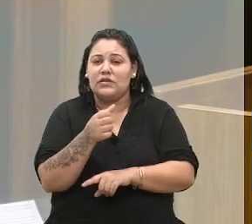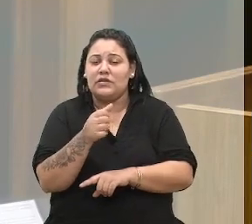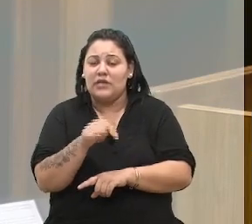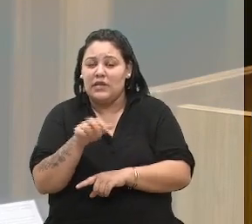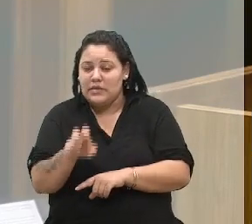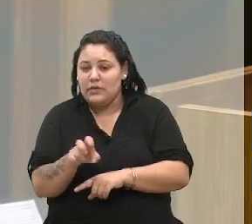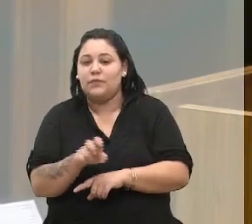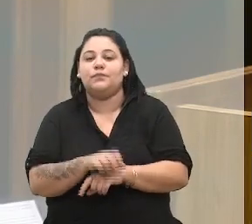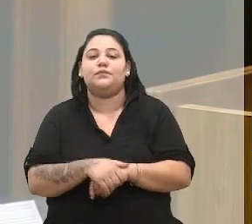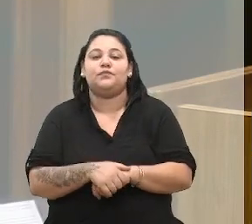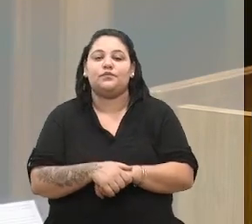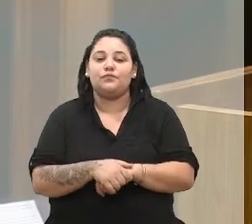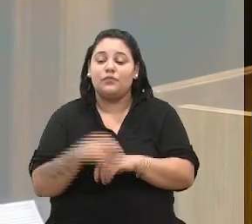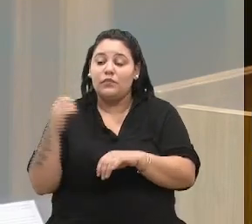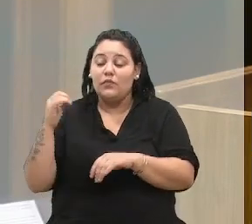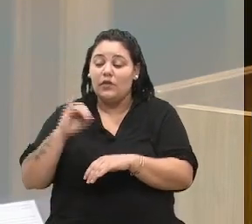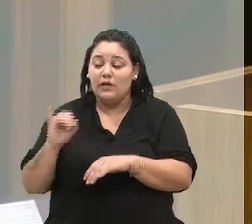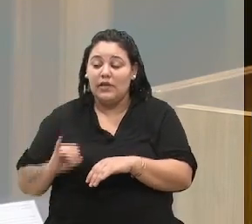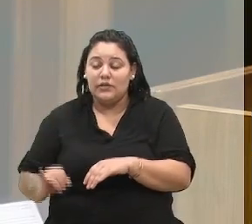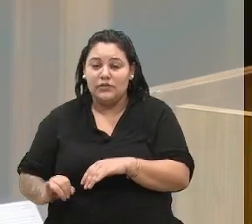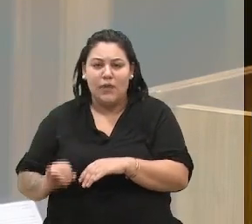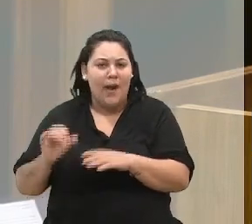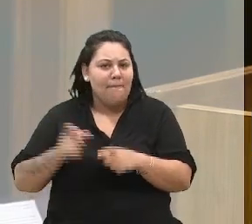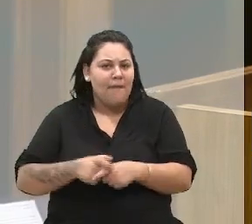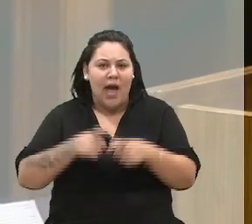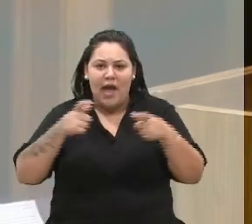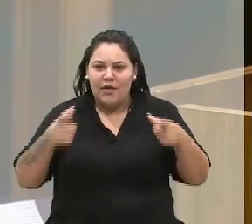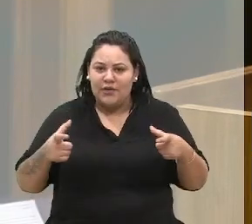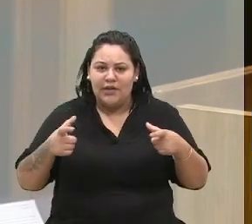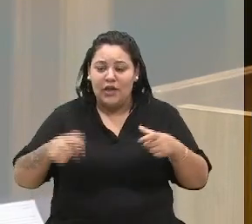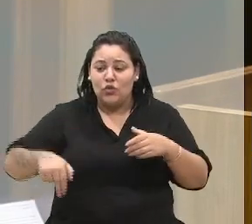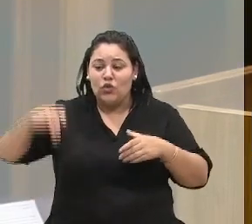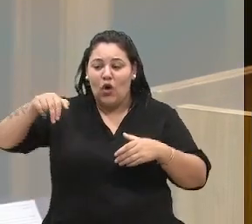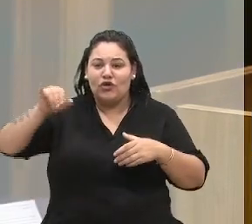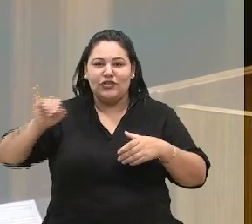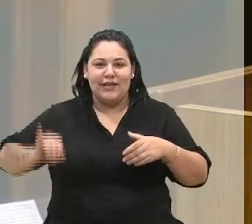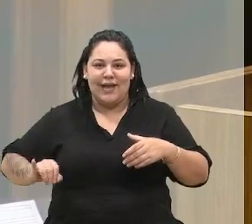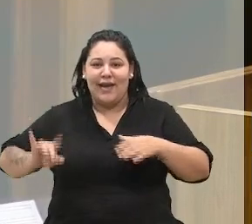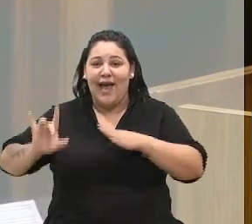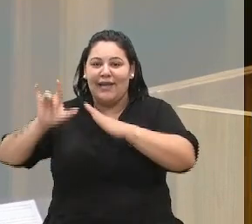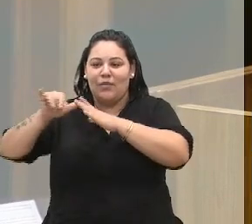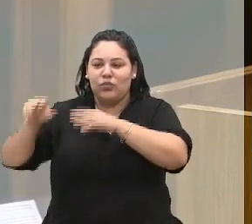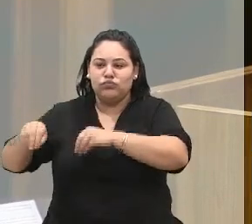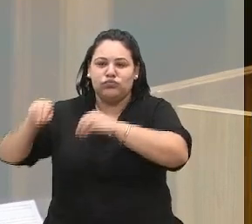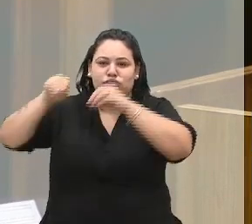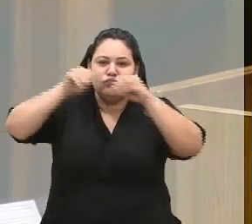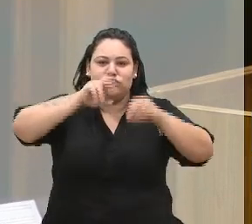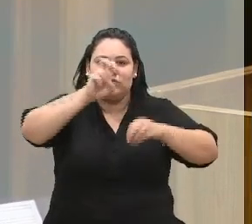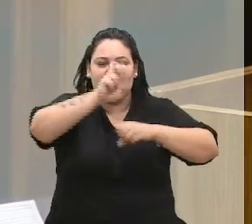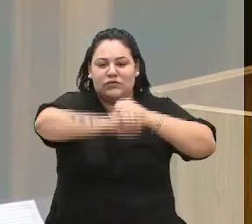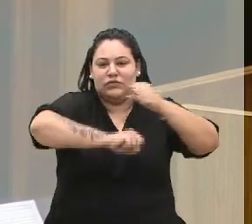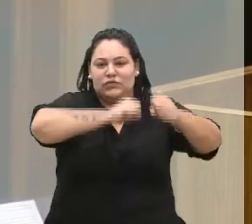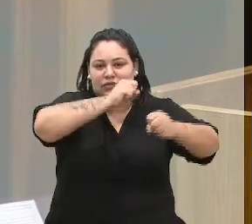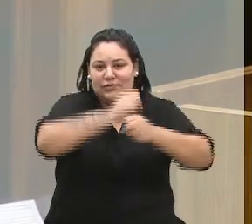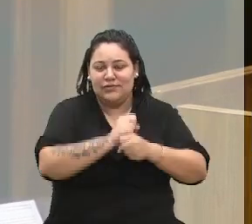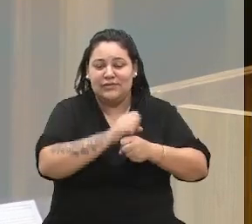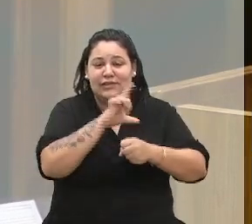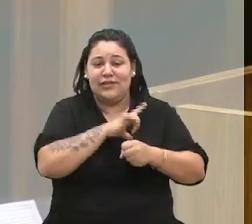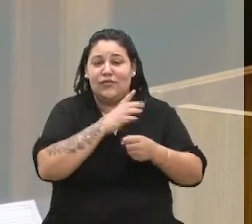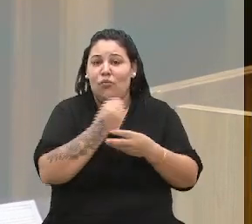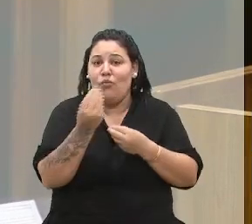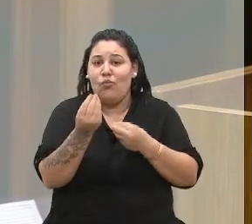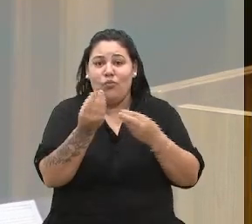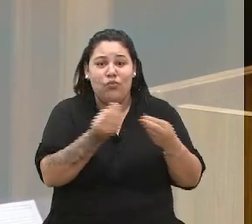na maioria, da região do Vêneto, norte da Itália. Após 5 anos, devido ao grande número de imigrantes,